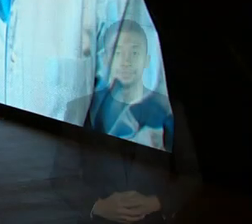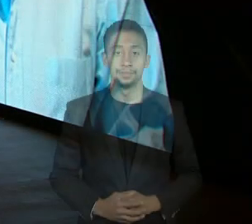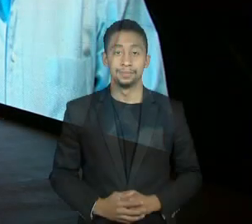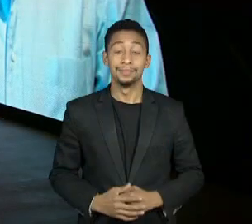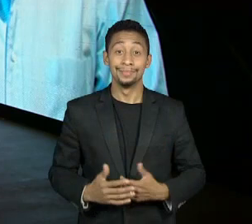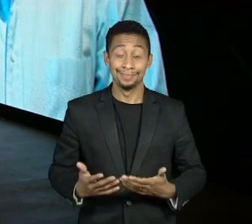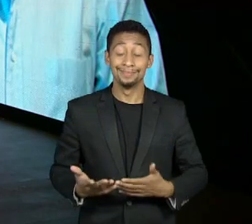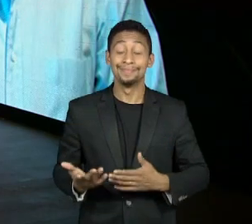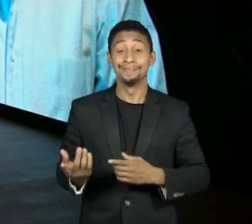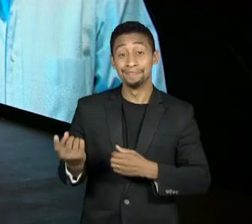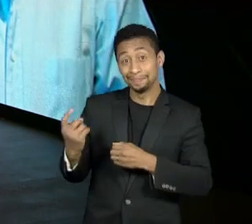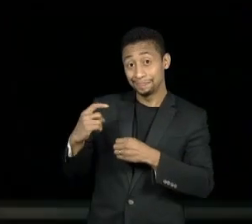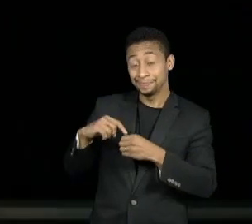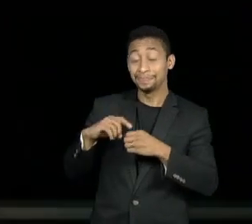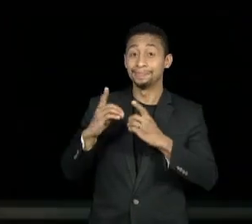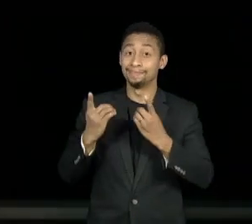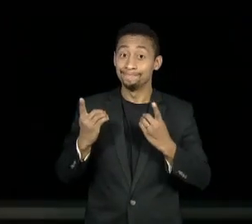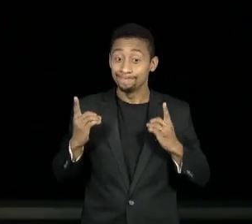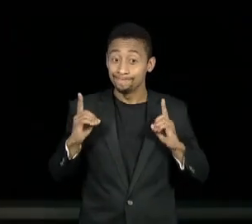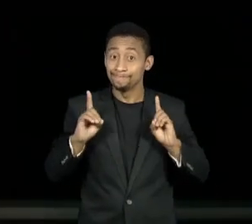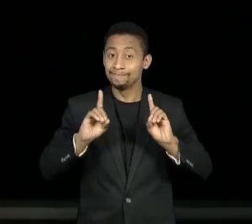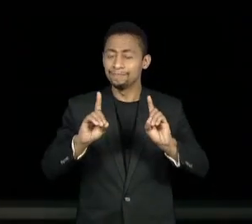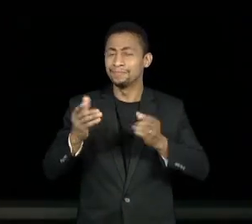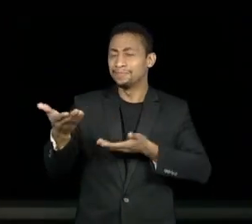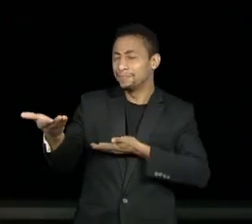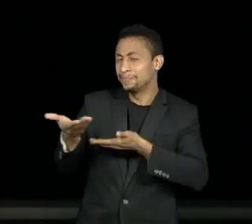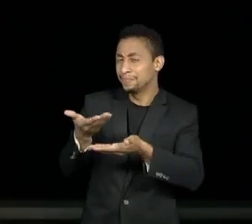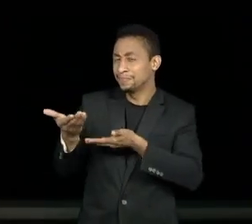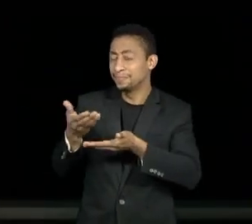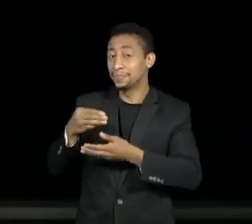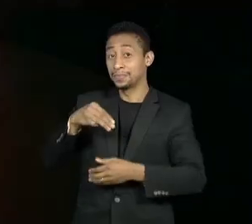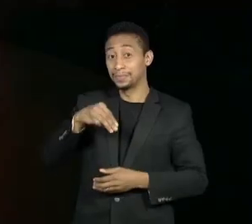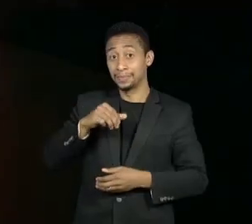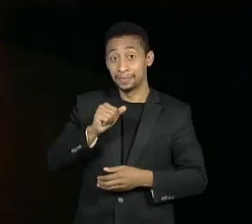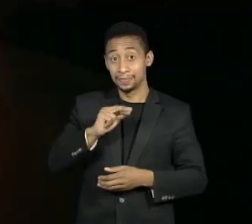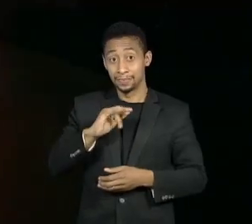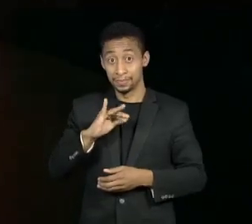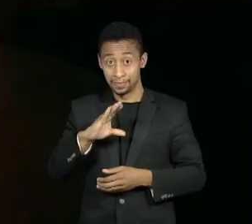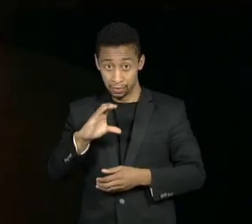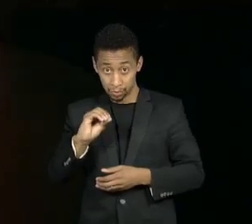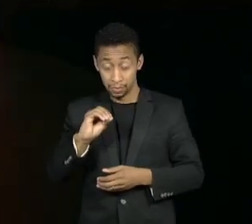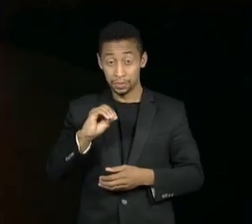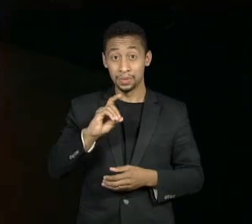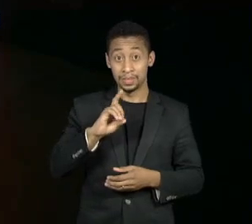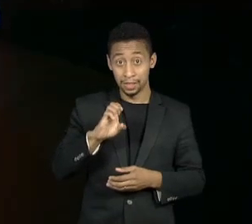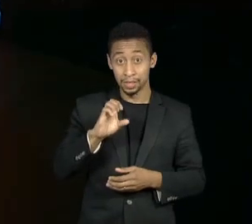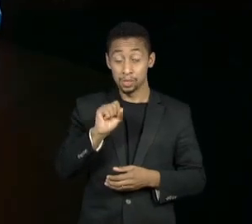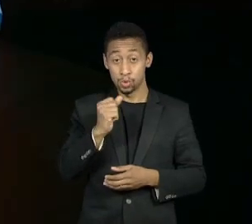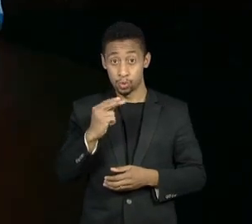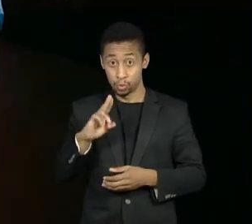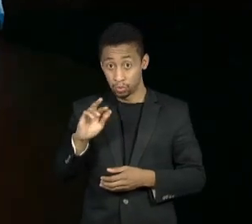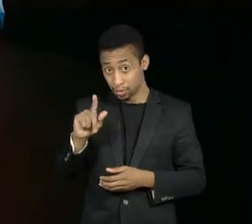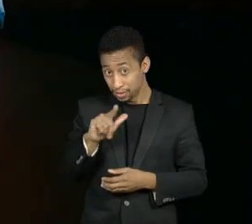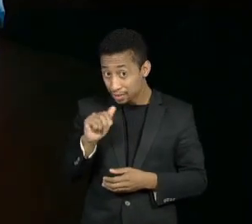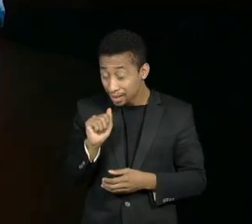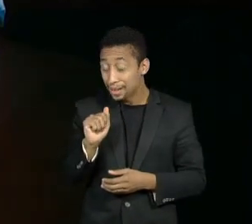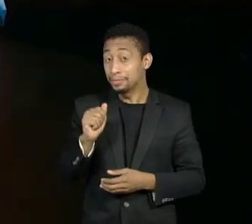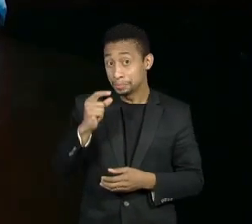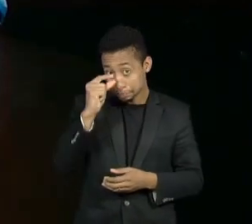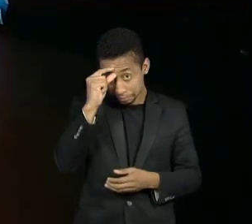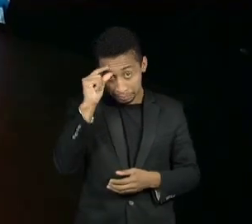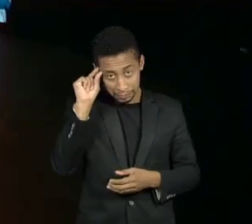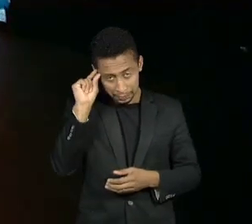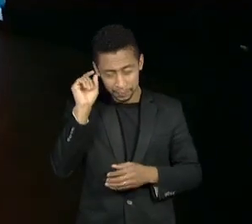Estamos de volta com o Persona, hoje conversando com o Maurício de Souza. Maurício, você foi demitido da Folha de